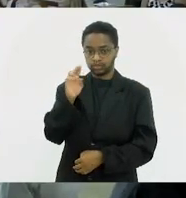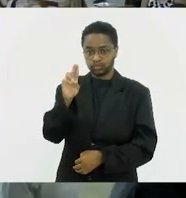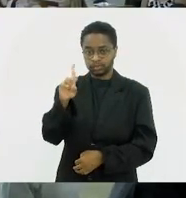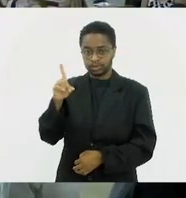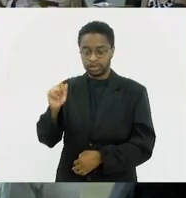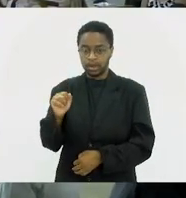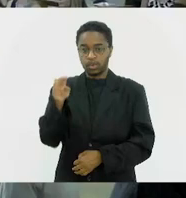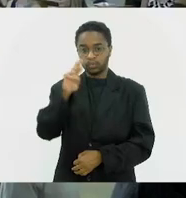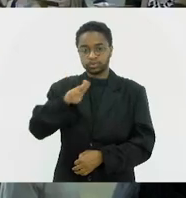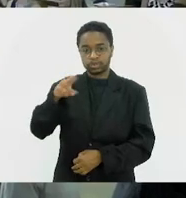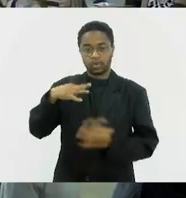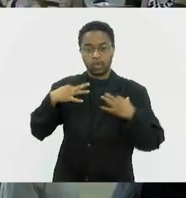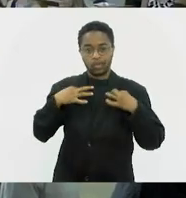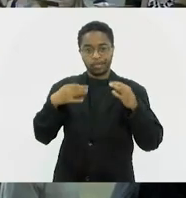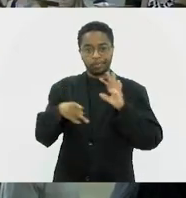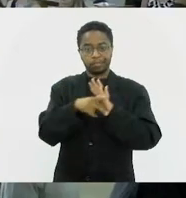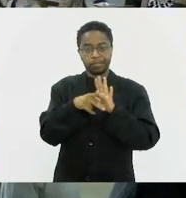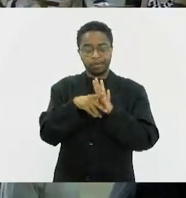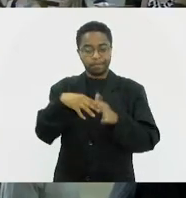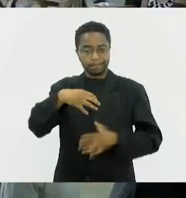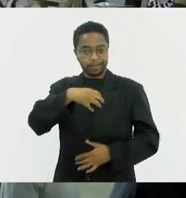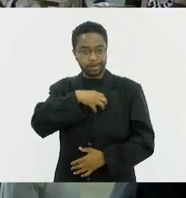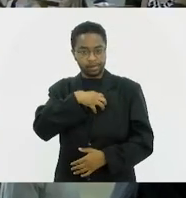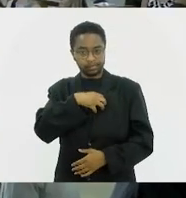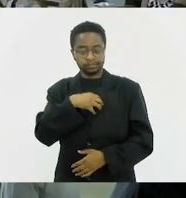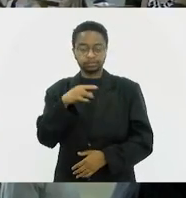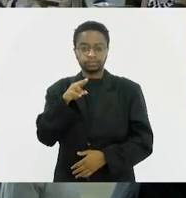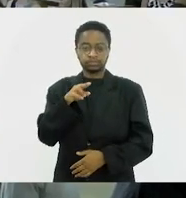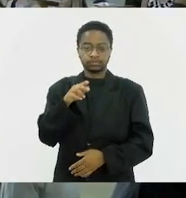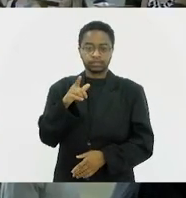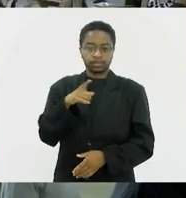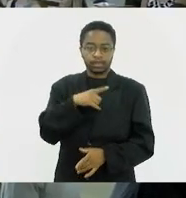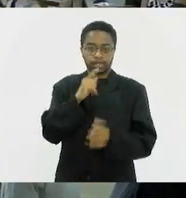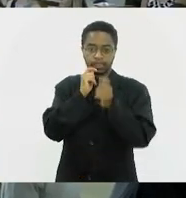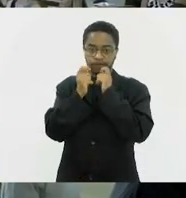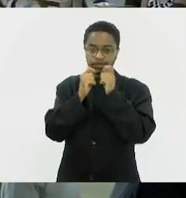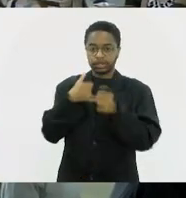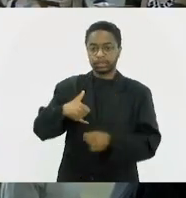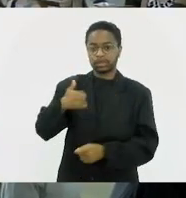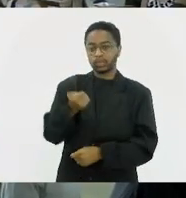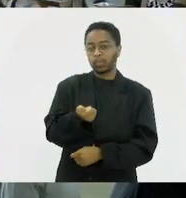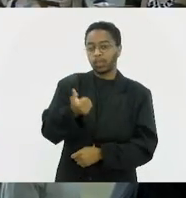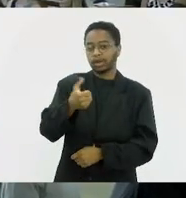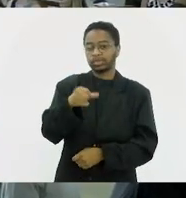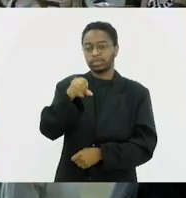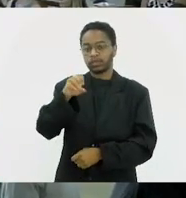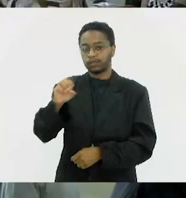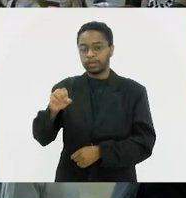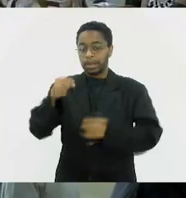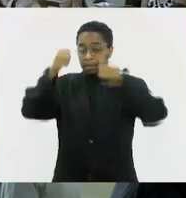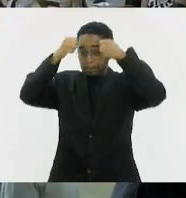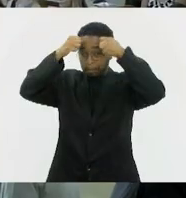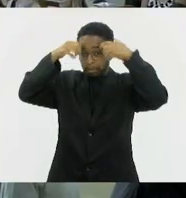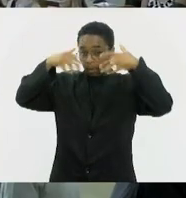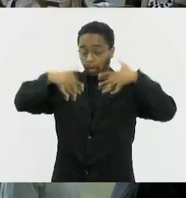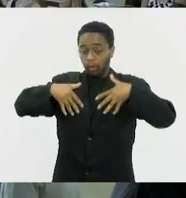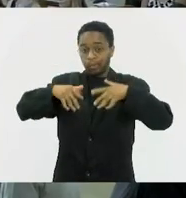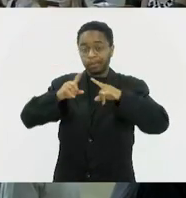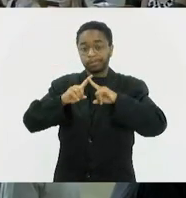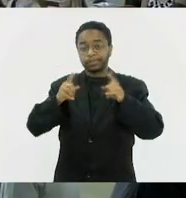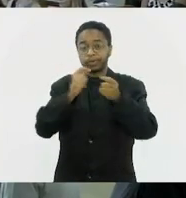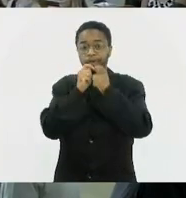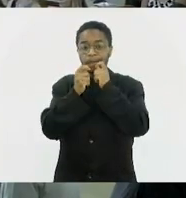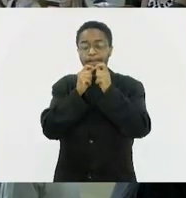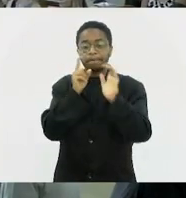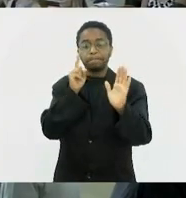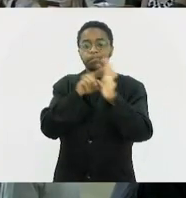baiana, dando uma entrevista no alto dos seus quase 90 anos, toda suada, e o repórter pergunta